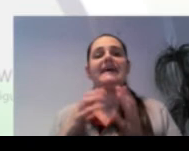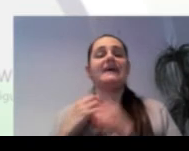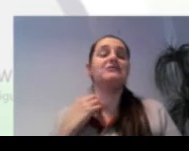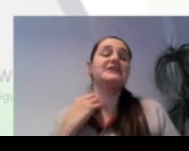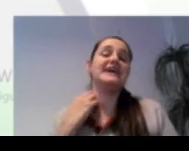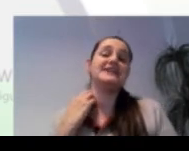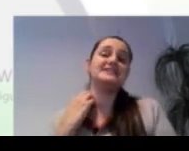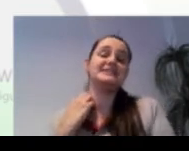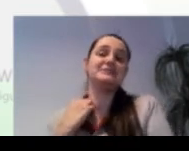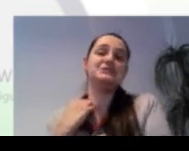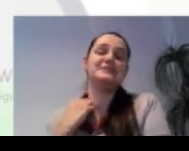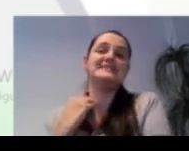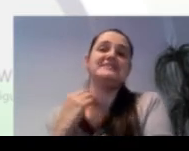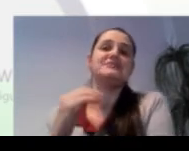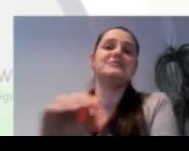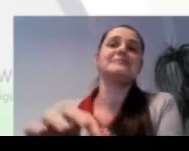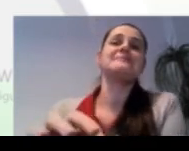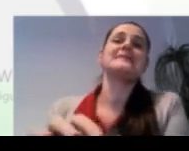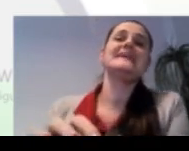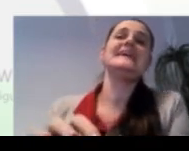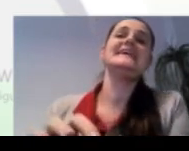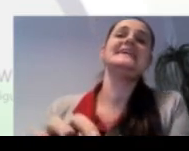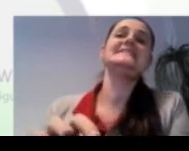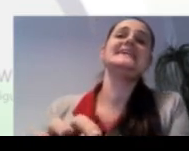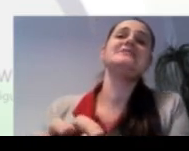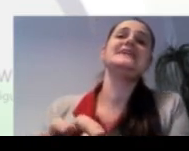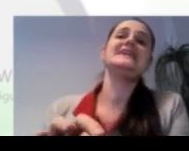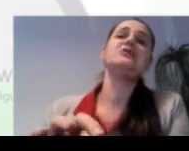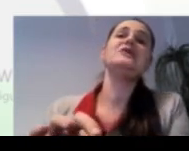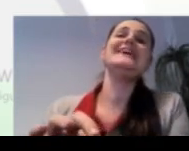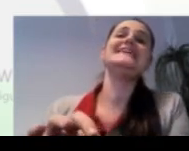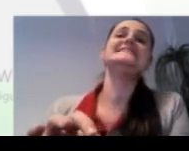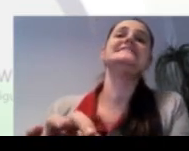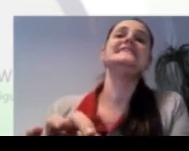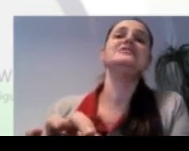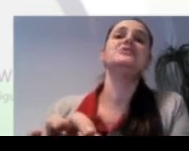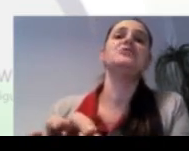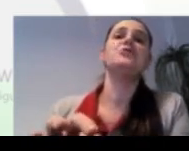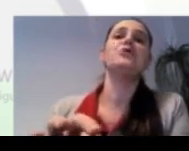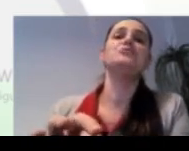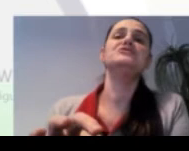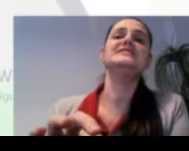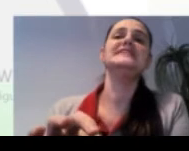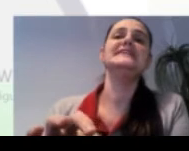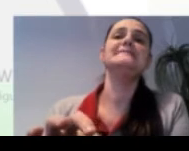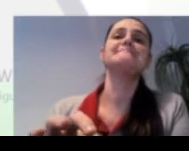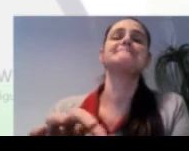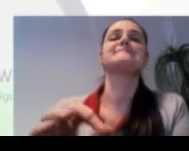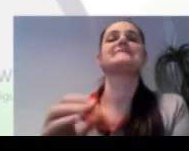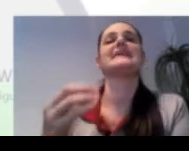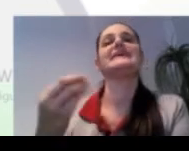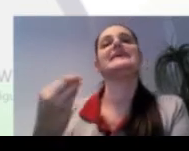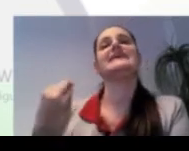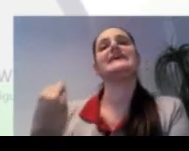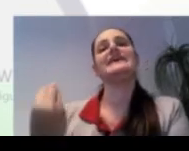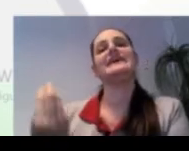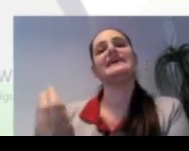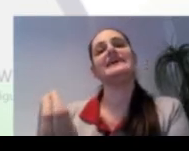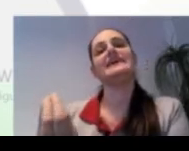Porque é um encaixe extremamente específico. E aí a célula reconhece como se